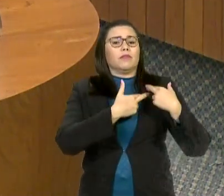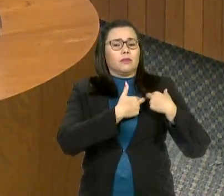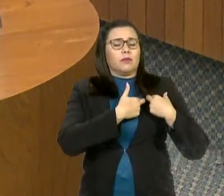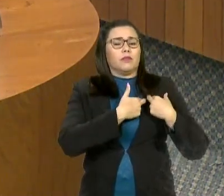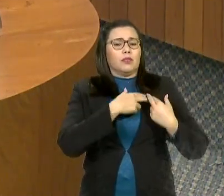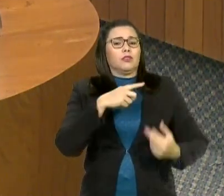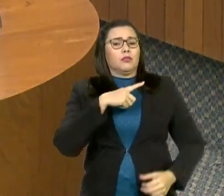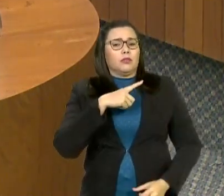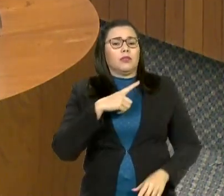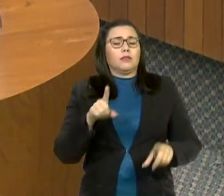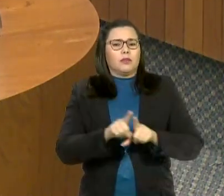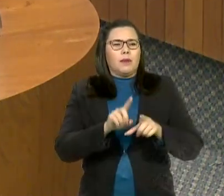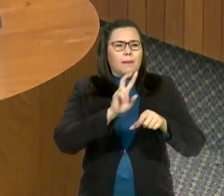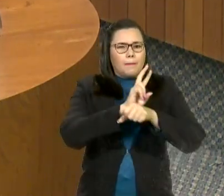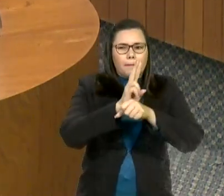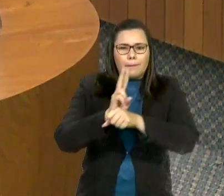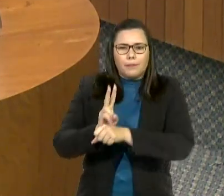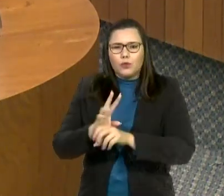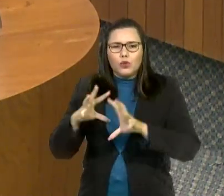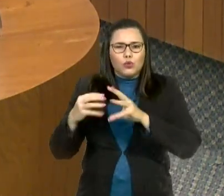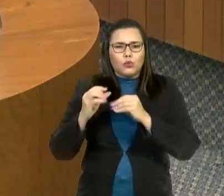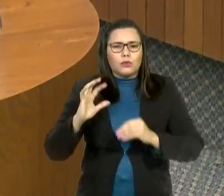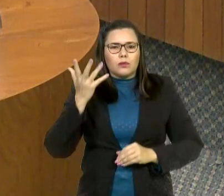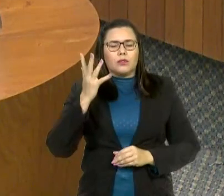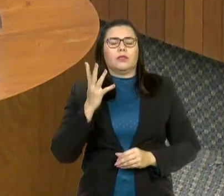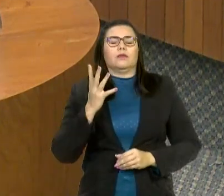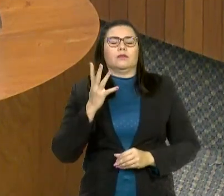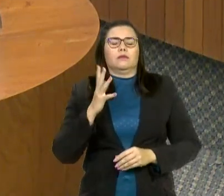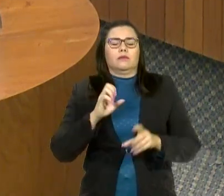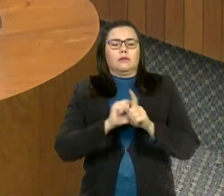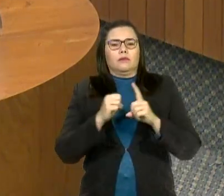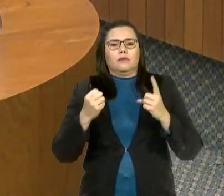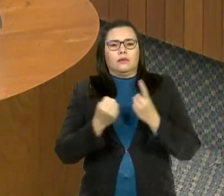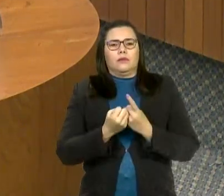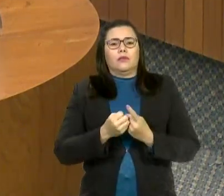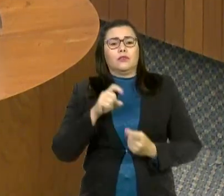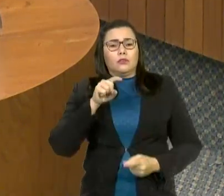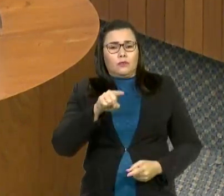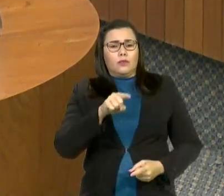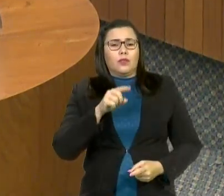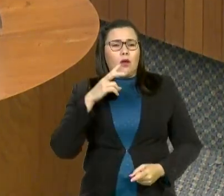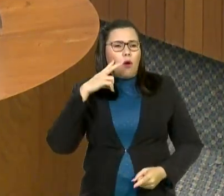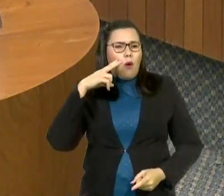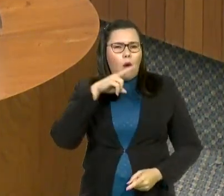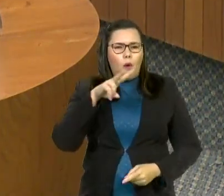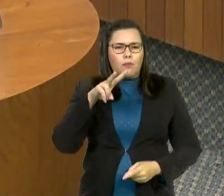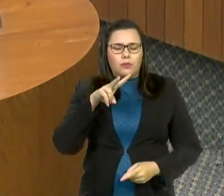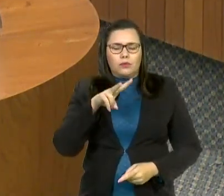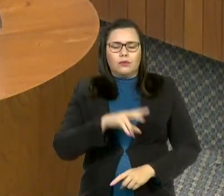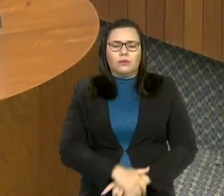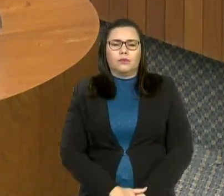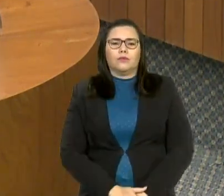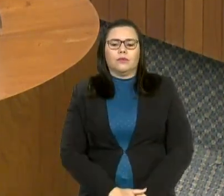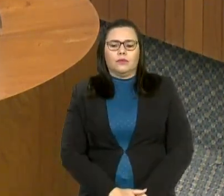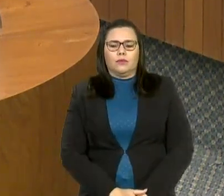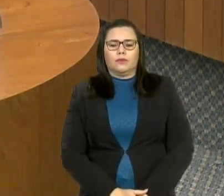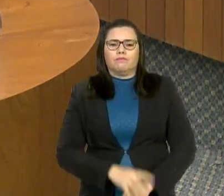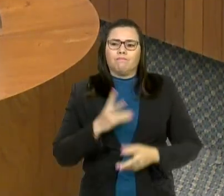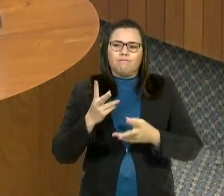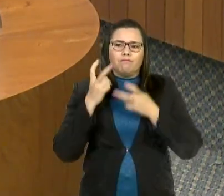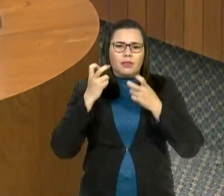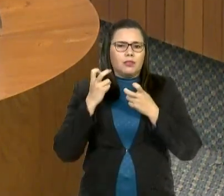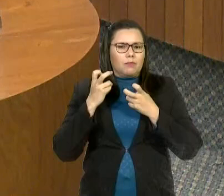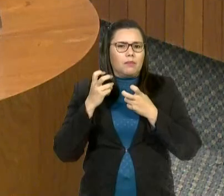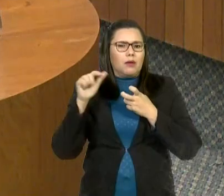Então, Vossa Excelência prontamente observou o que aconteceu, ou seja, manteve-se atento ao que estava